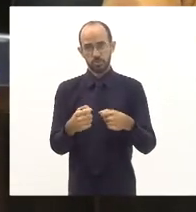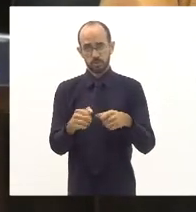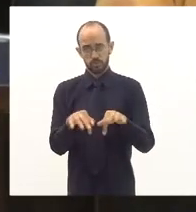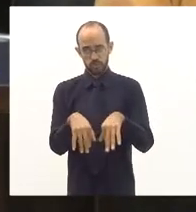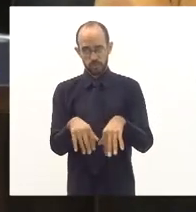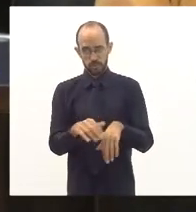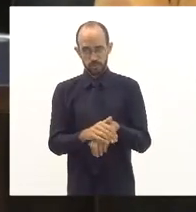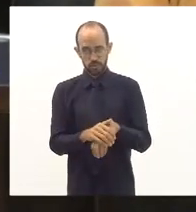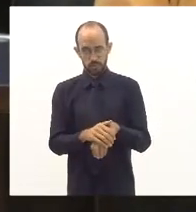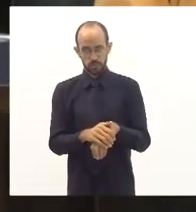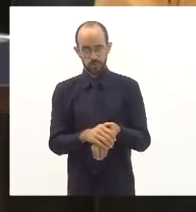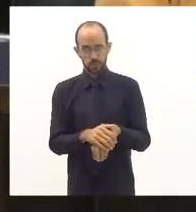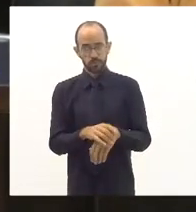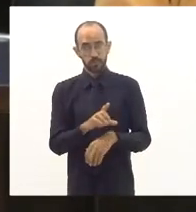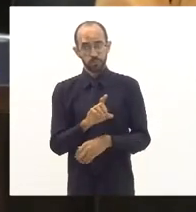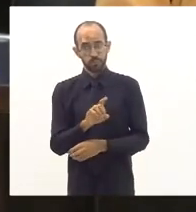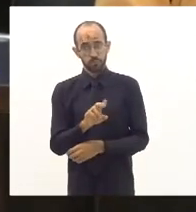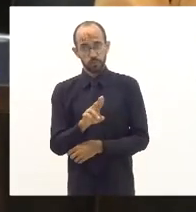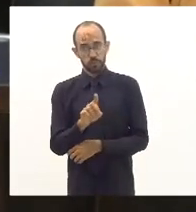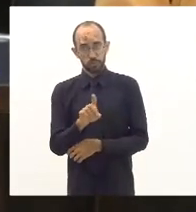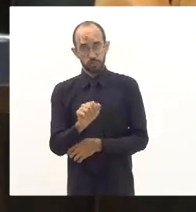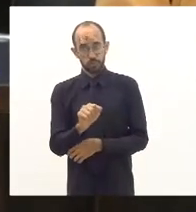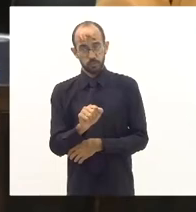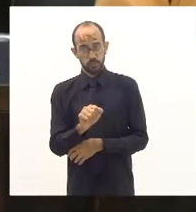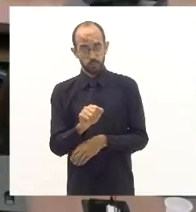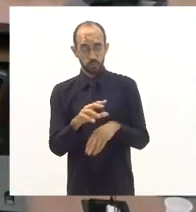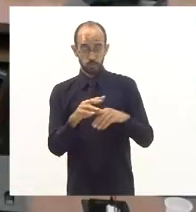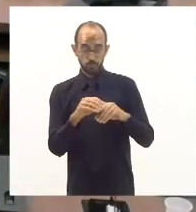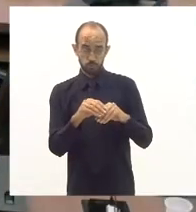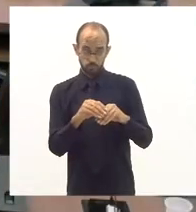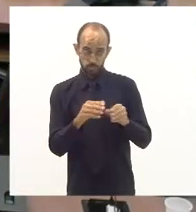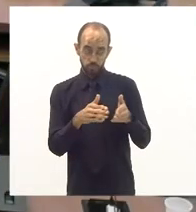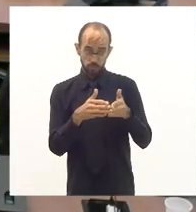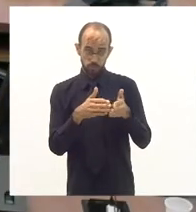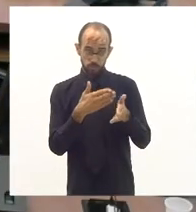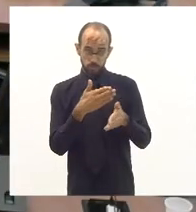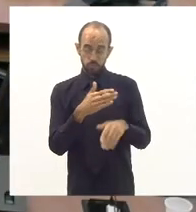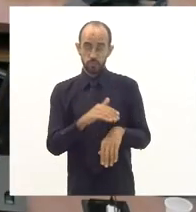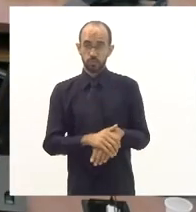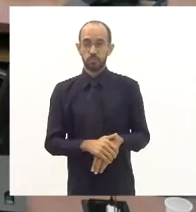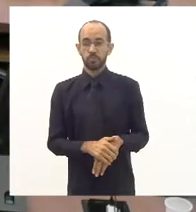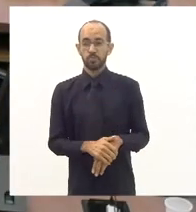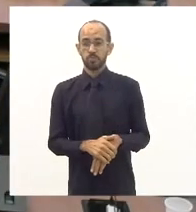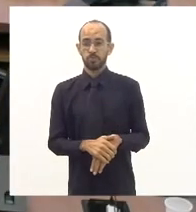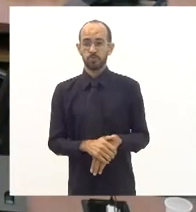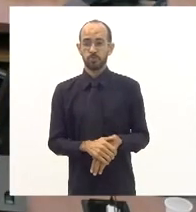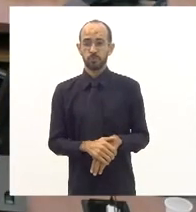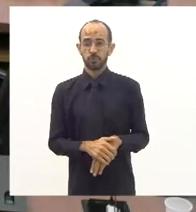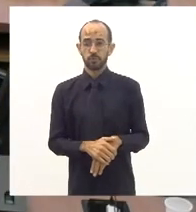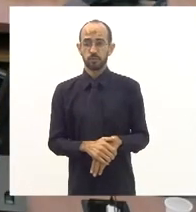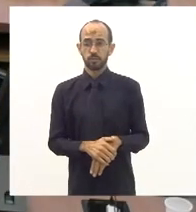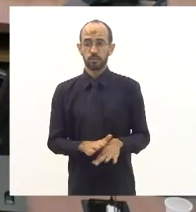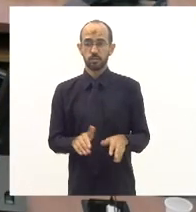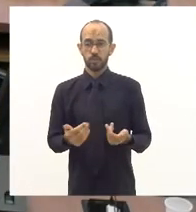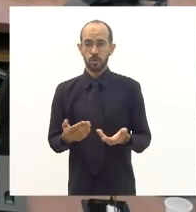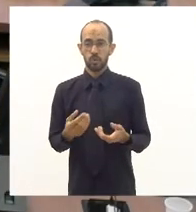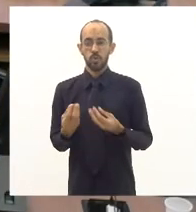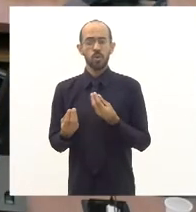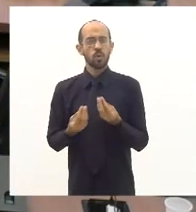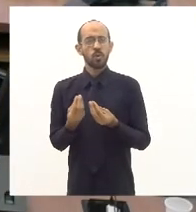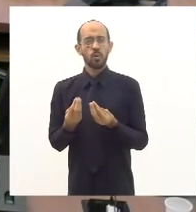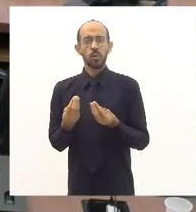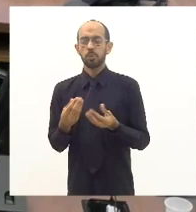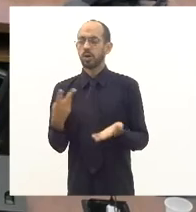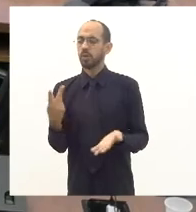fazer mais uma curta? Tá bom, uma curta observação. Então, fala no microfone. Falar aonde as pessoas podem recorrer caso o promotor haja dessa